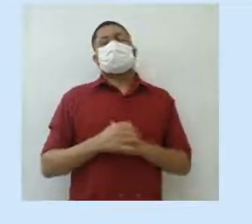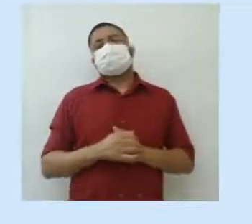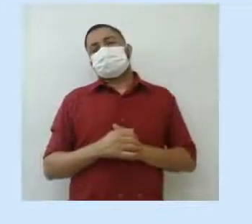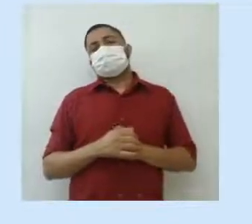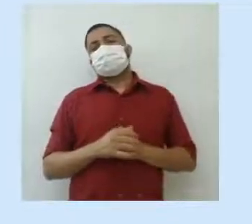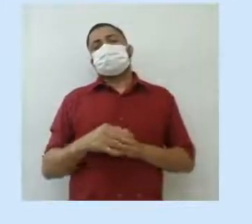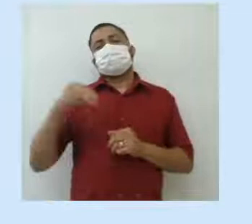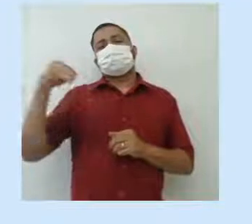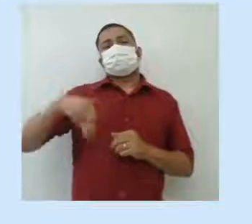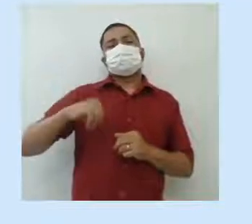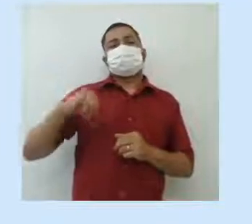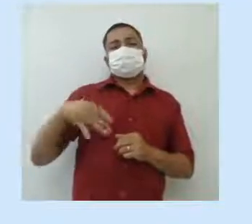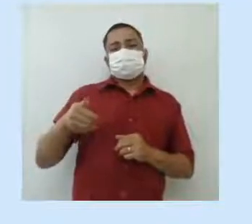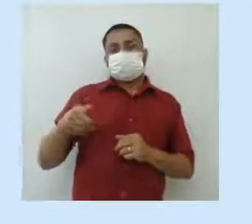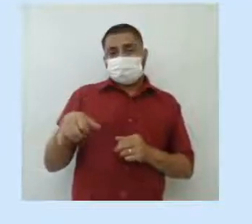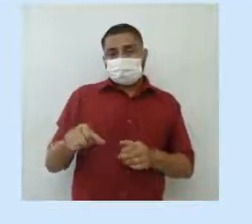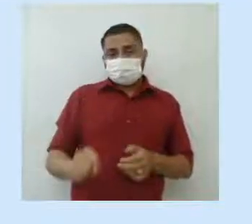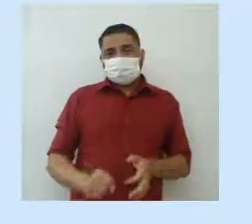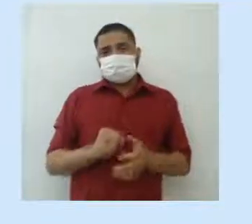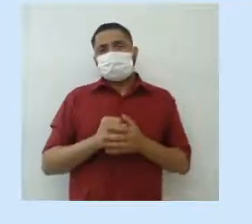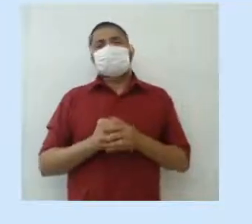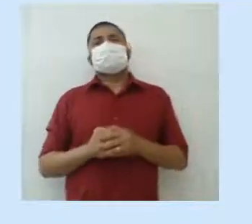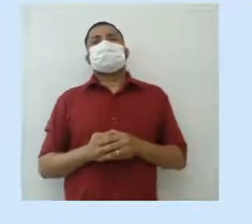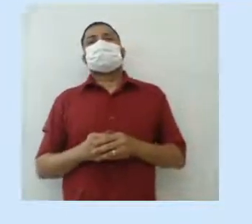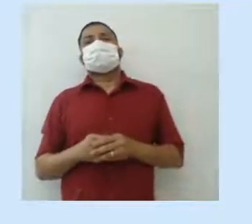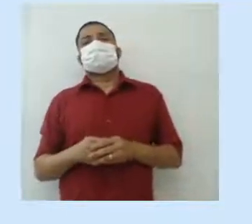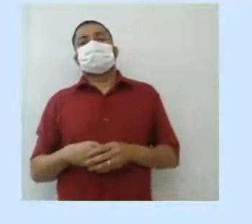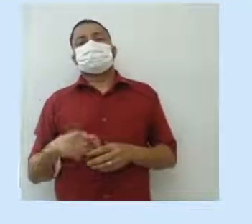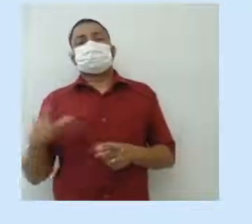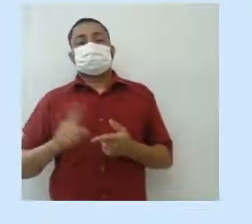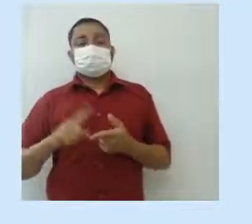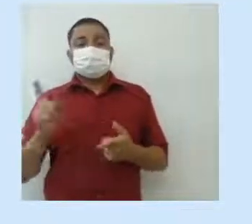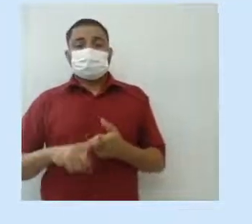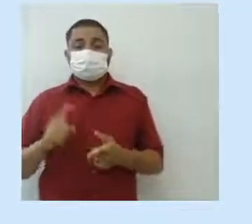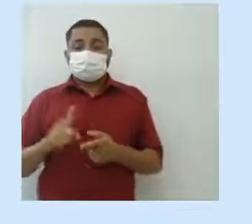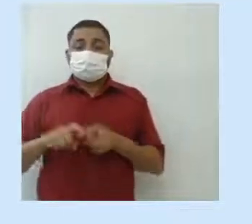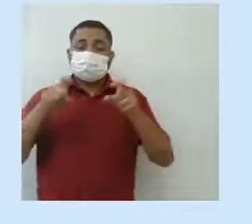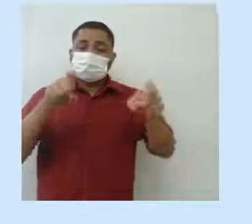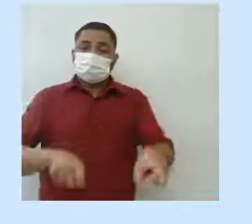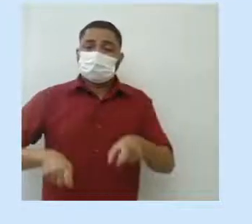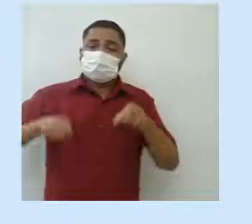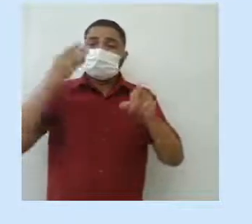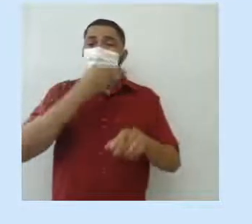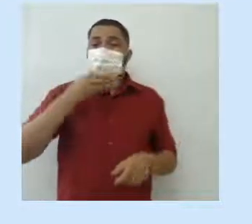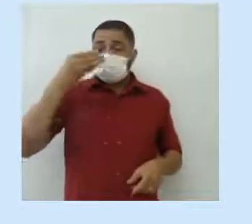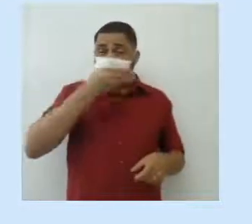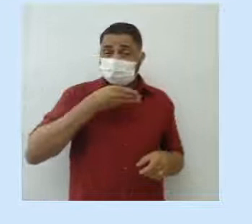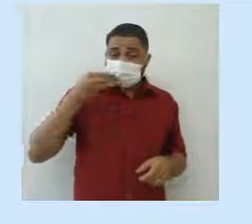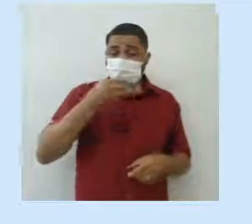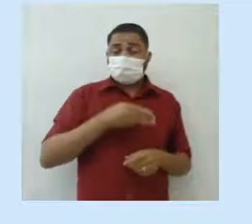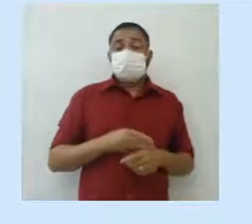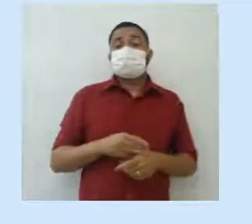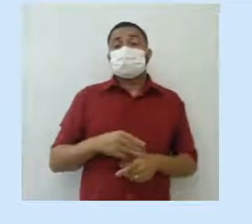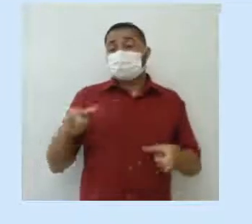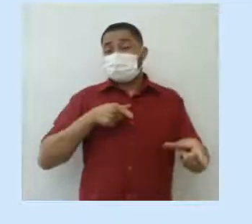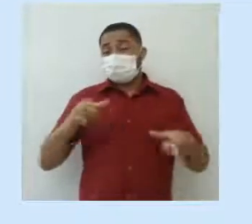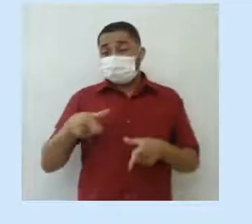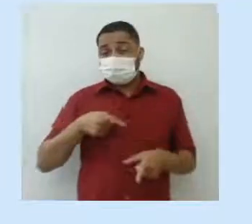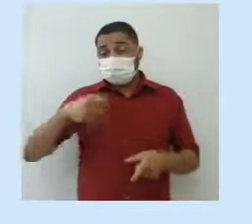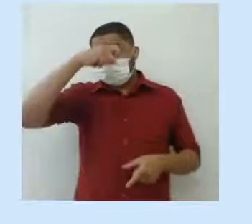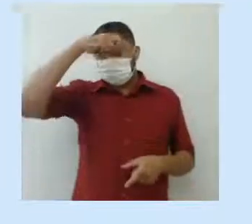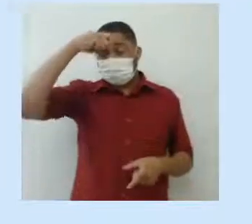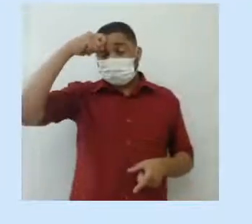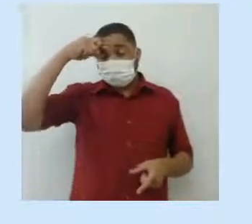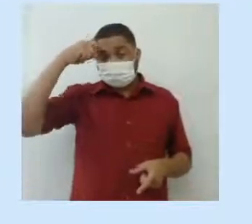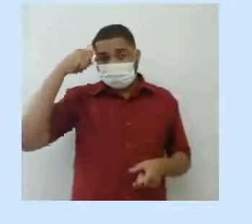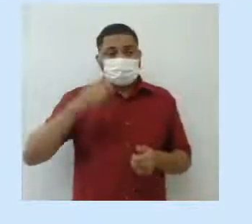nas minas, ou seja, nos engenhos de açúcar. Então, na realidade, trabalho desumano. Então, ao contrário